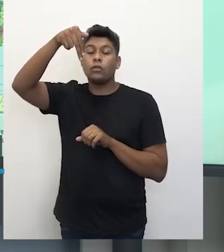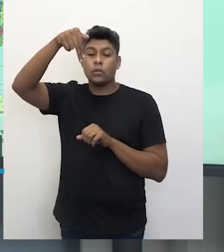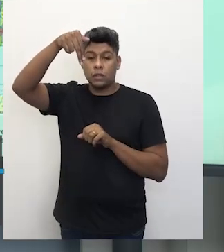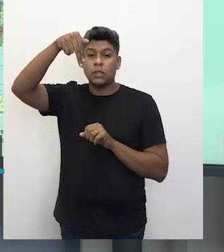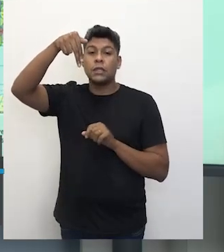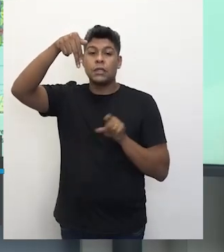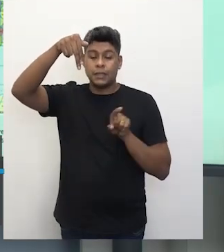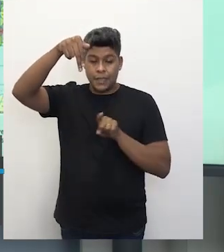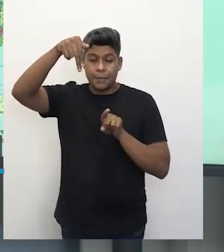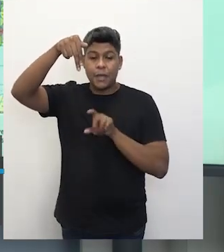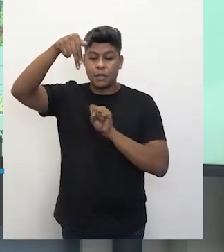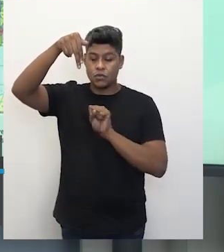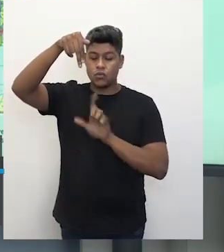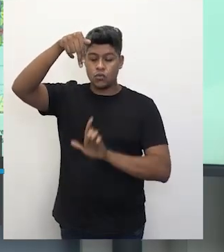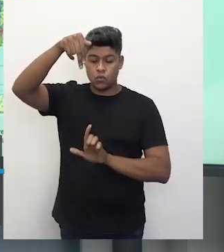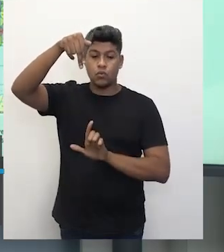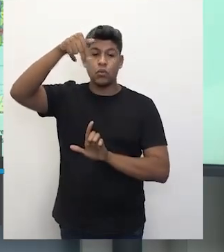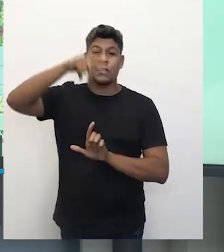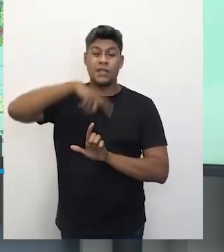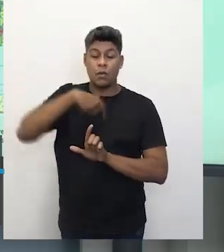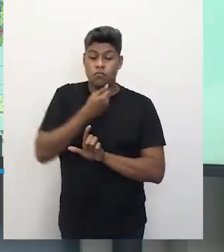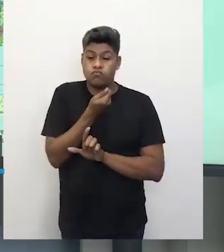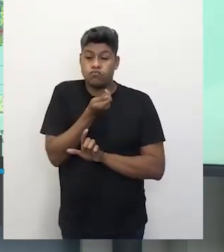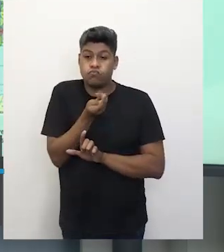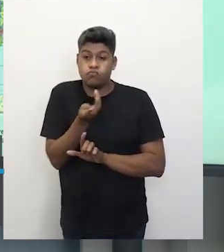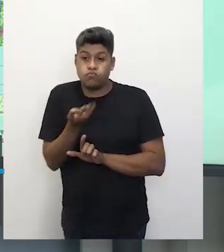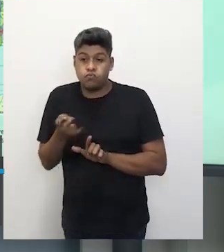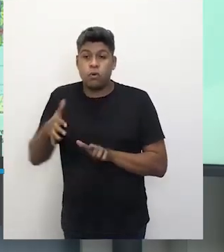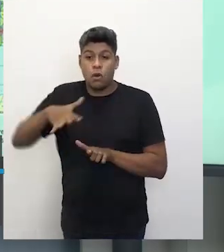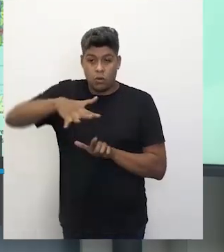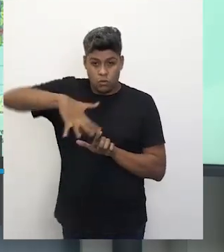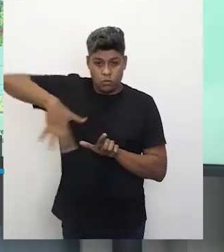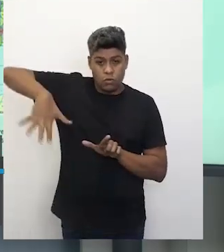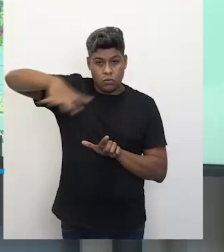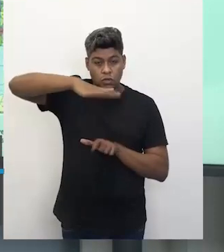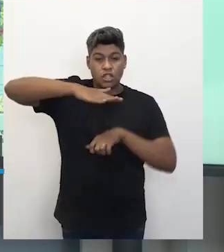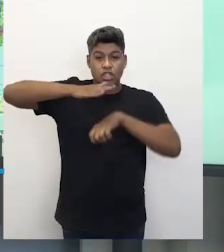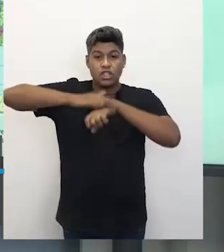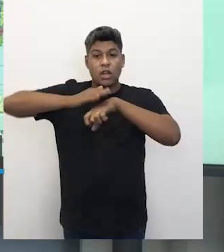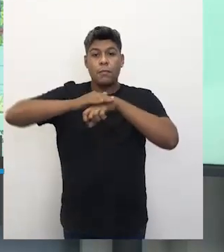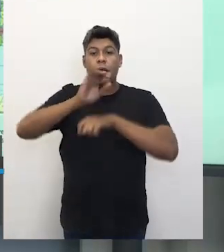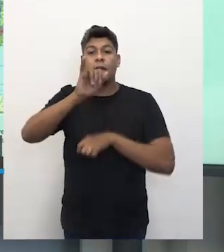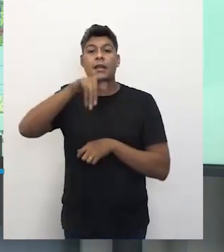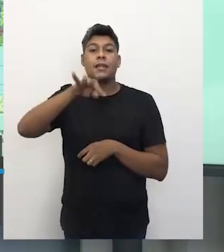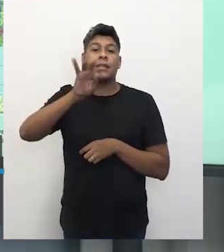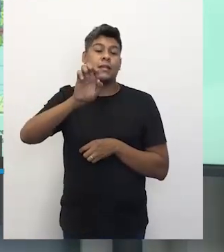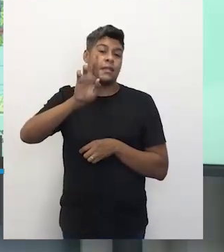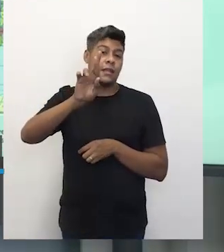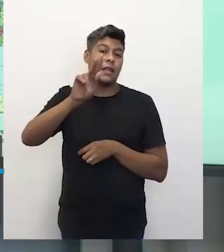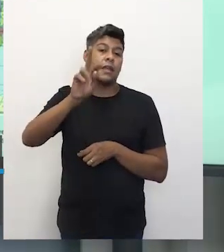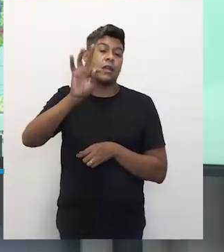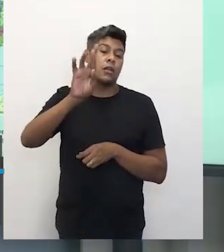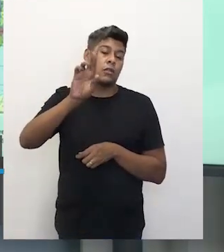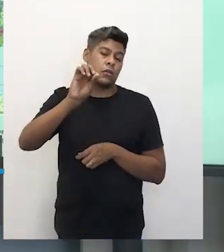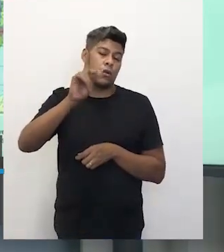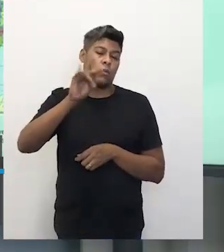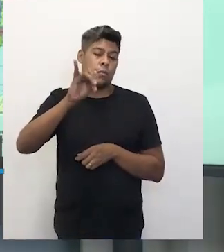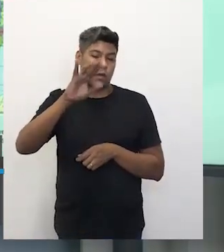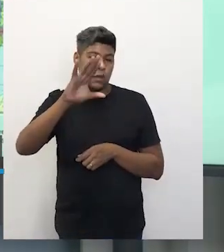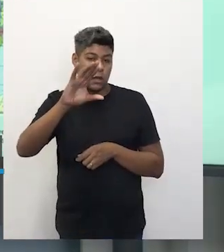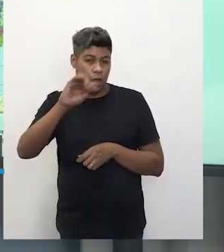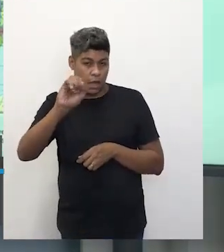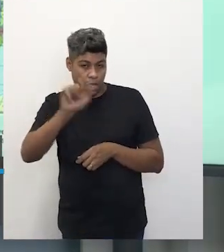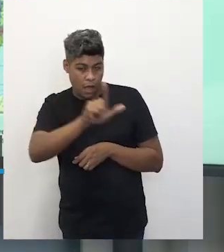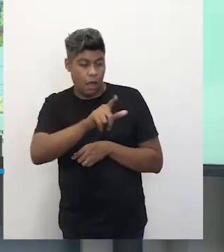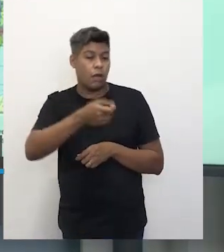super a sua concentração territorial na zona intertropical entre os trópicos então interessante quando